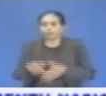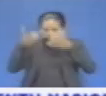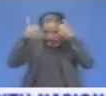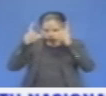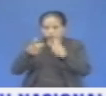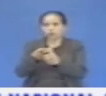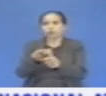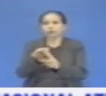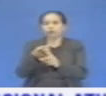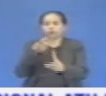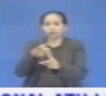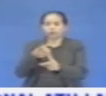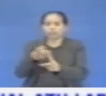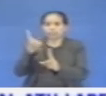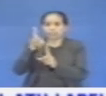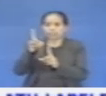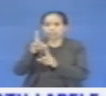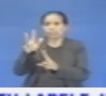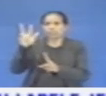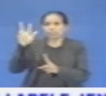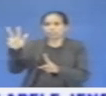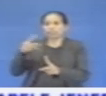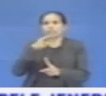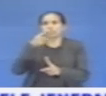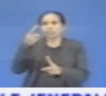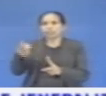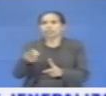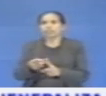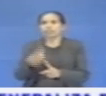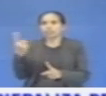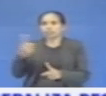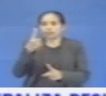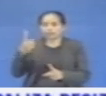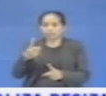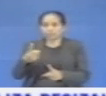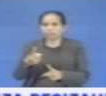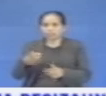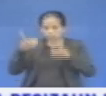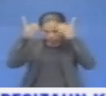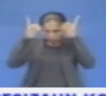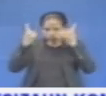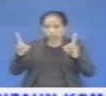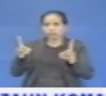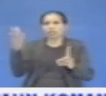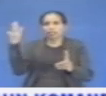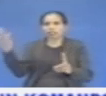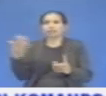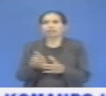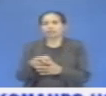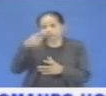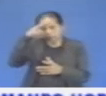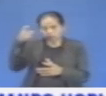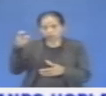e a dia 13 e atual kata mantém na fatia decisão ainda anterior. Tamba antes ne